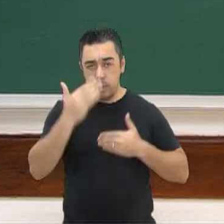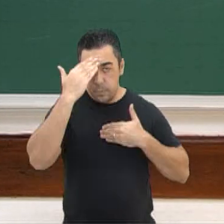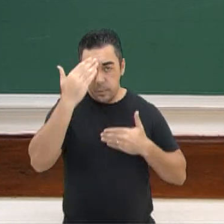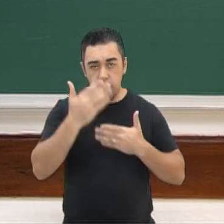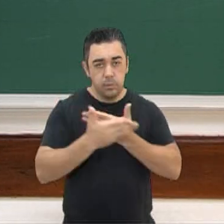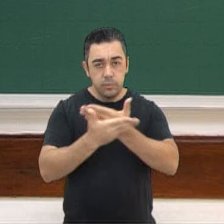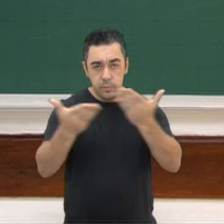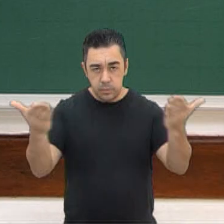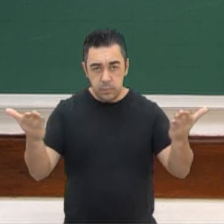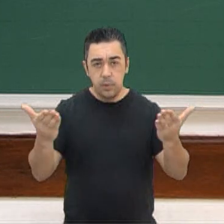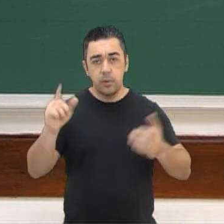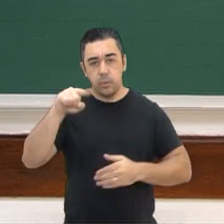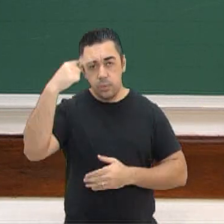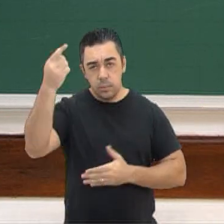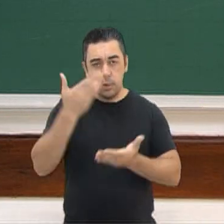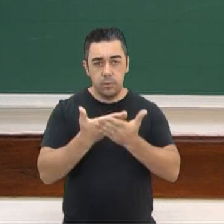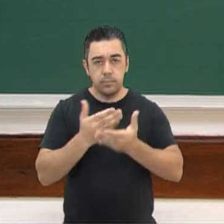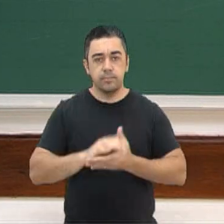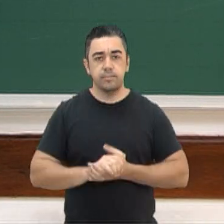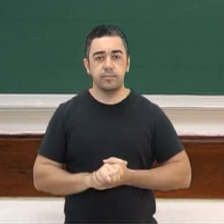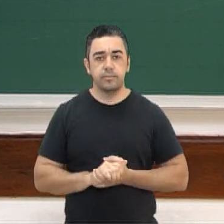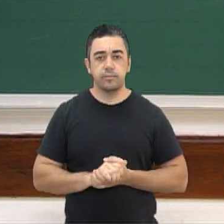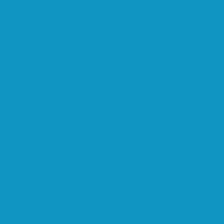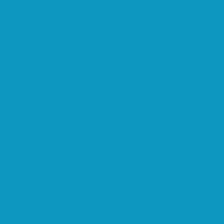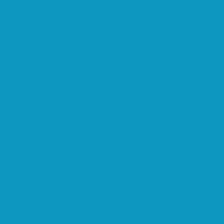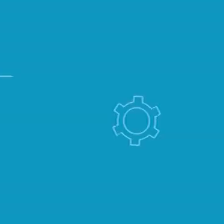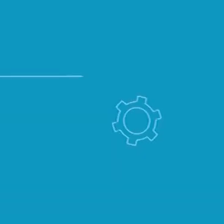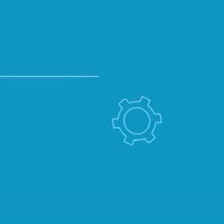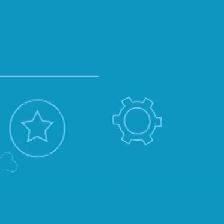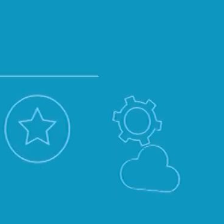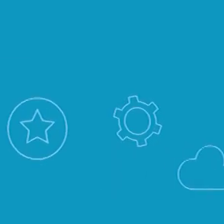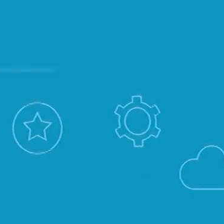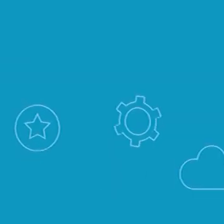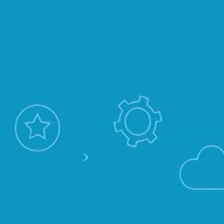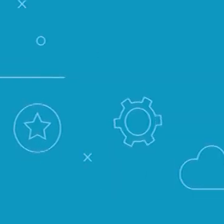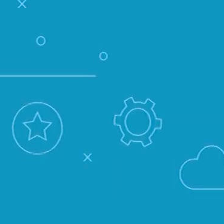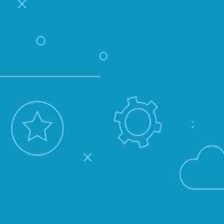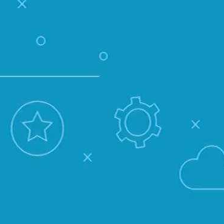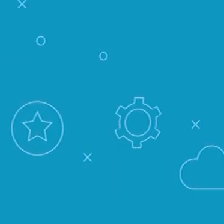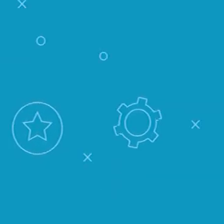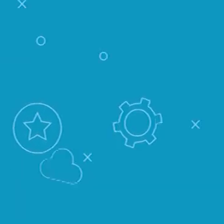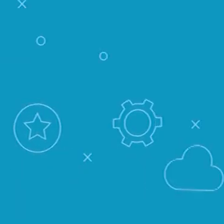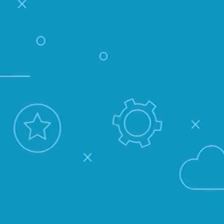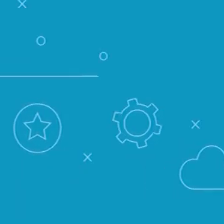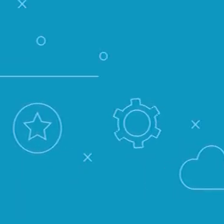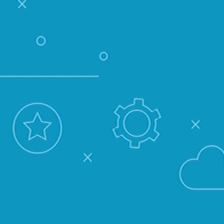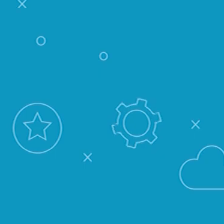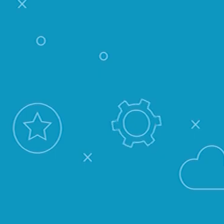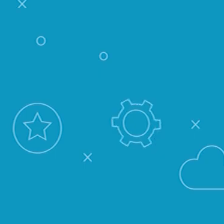Obrigado a todos e até a próxima.